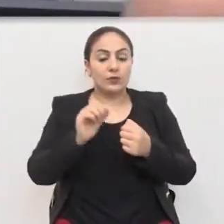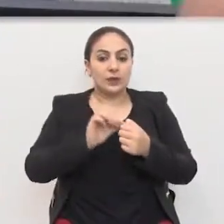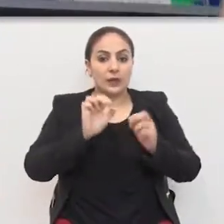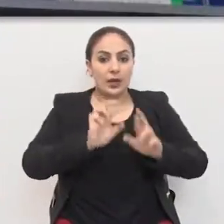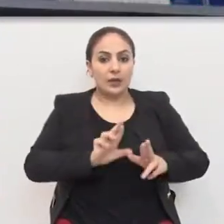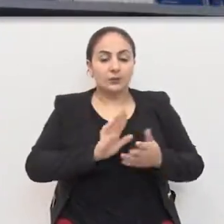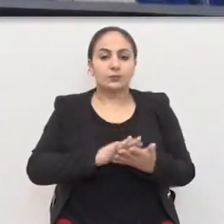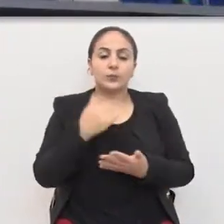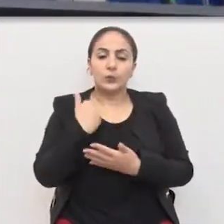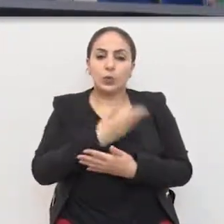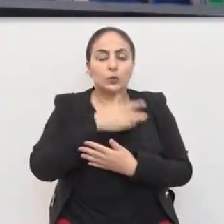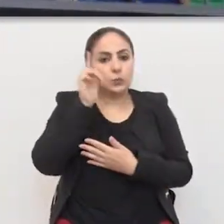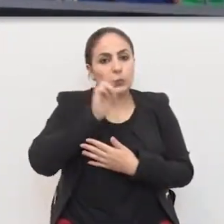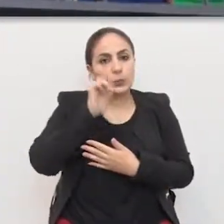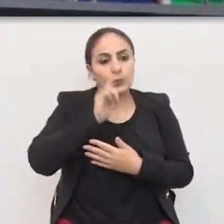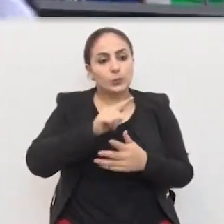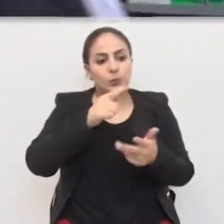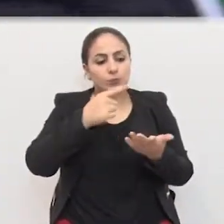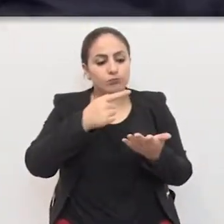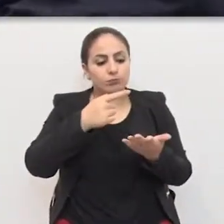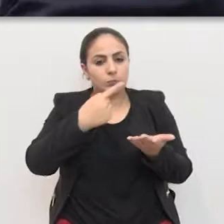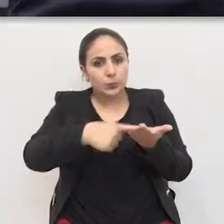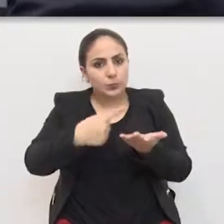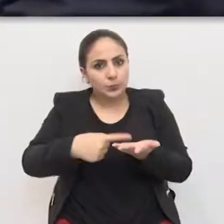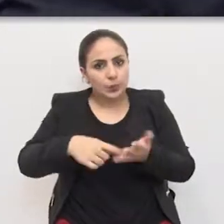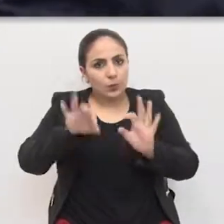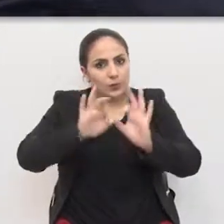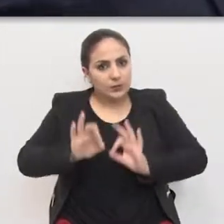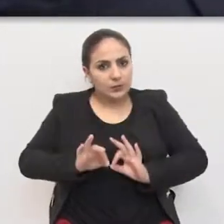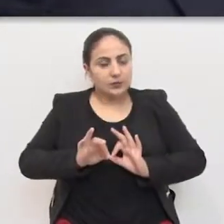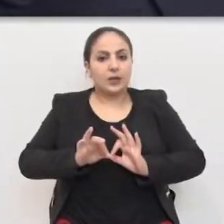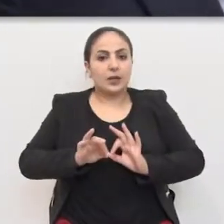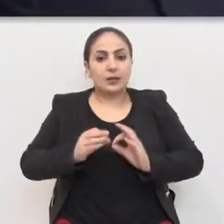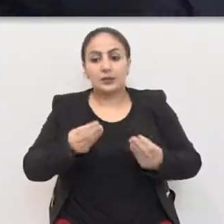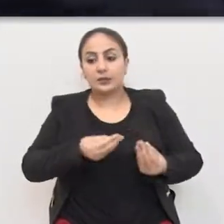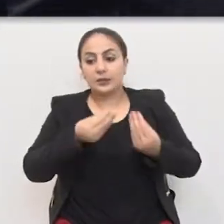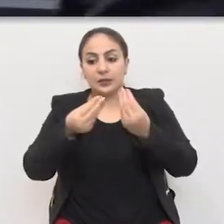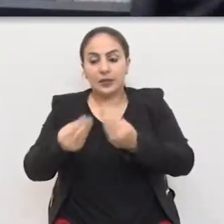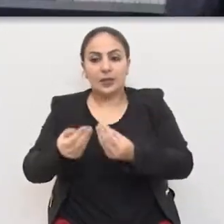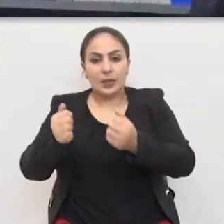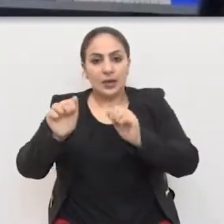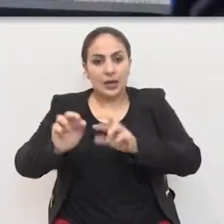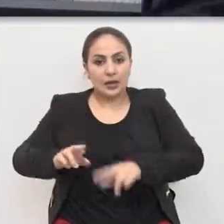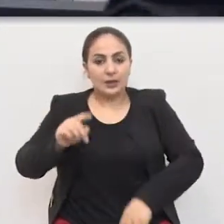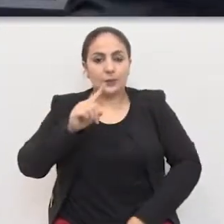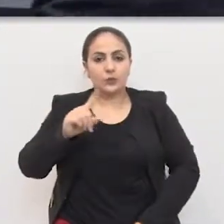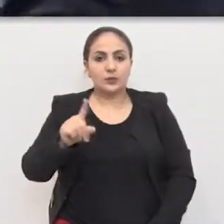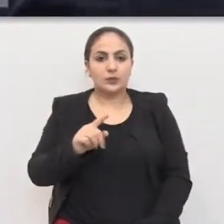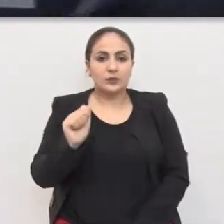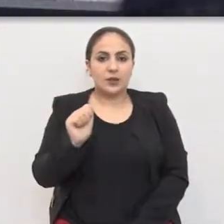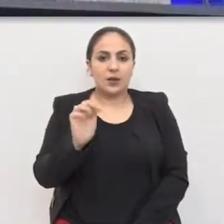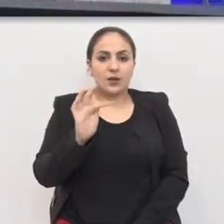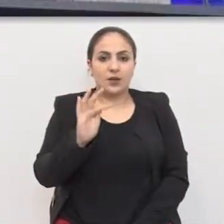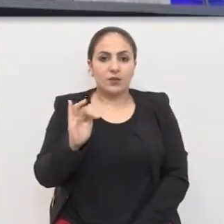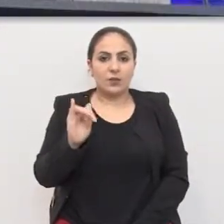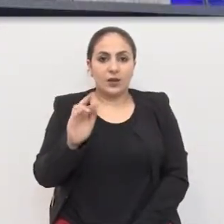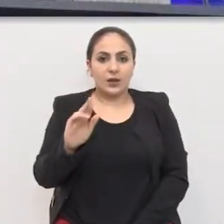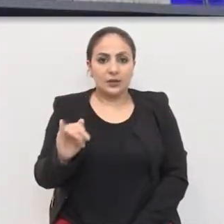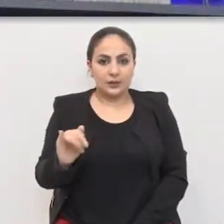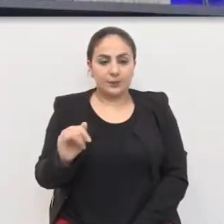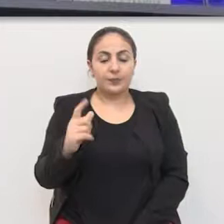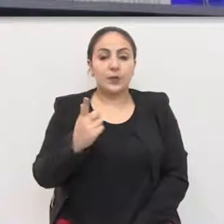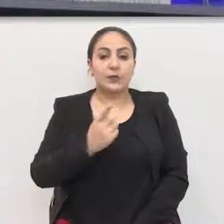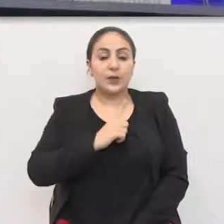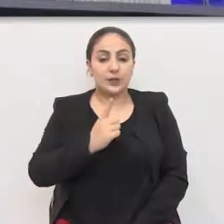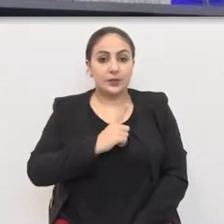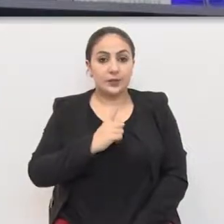área. Conseguimos ajustar para que essa área fosse repassada à Comercial Zafari. Haverá um ressarcimento